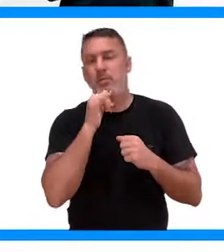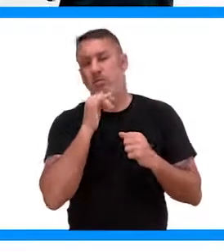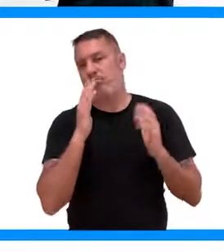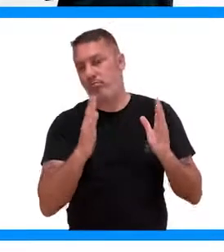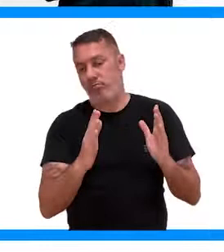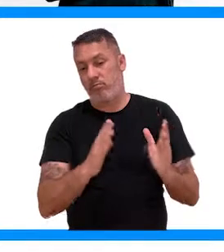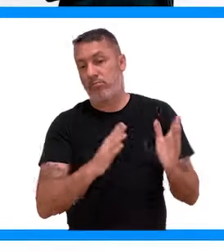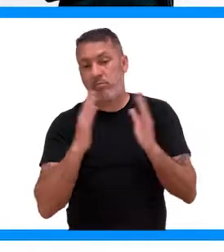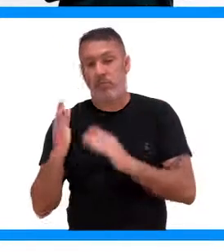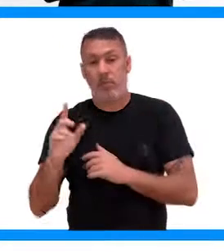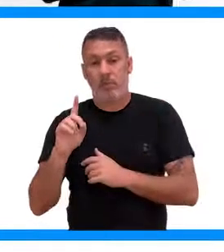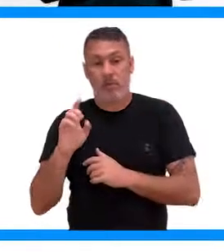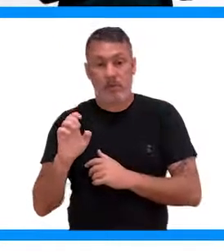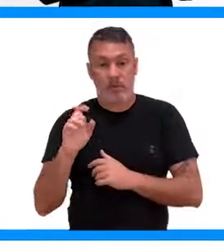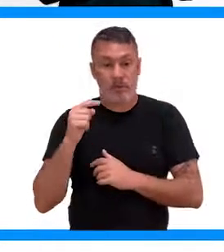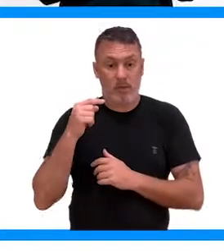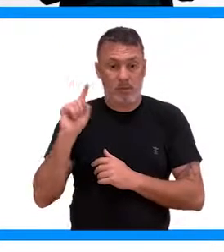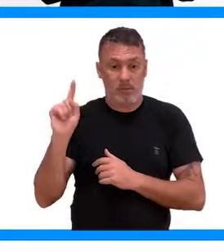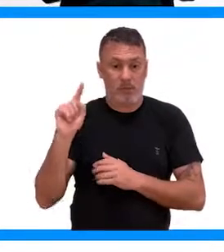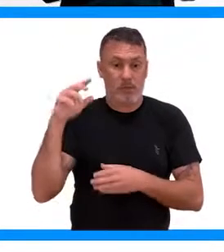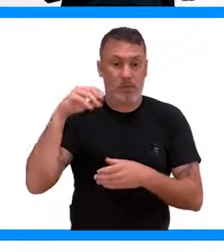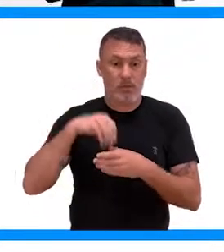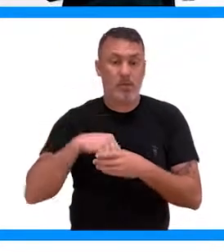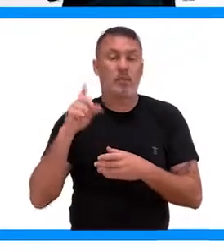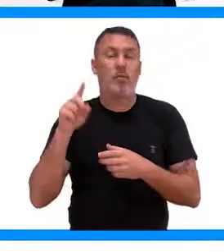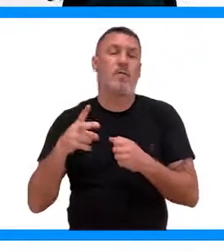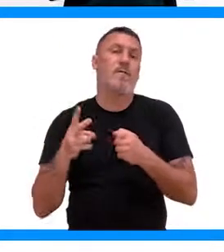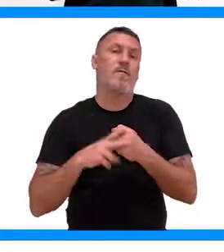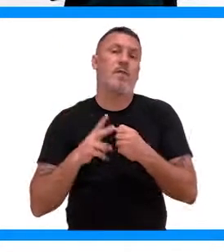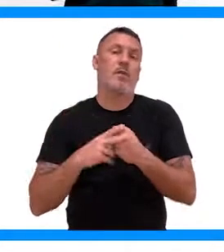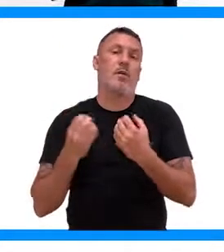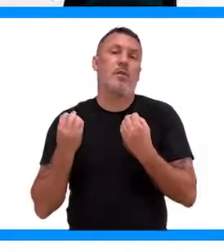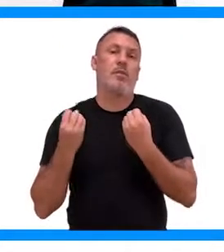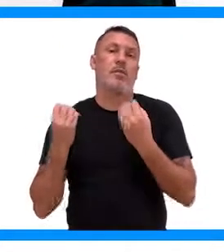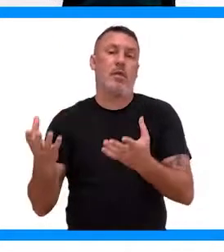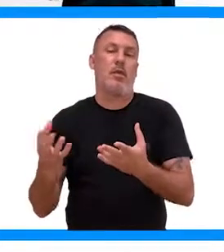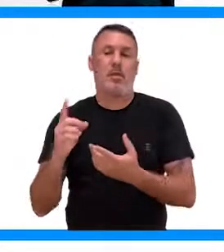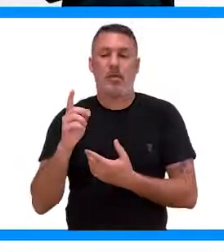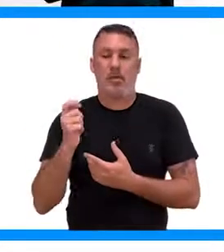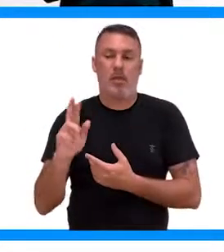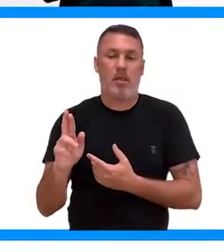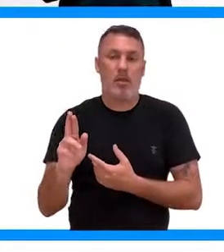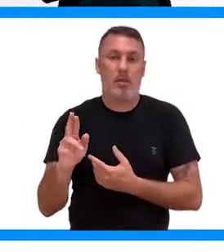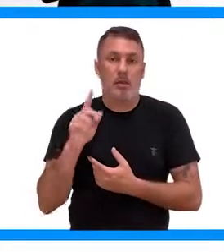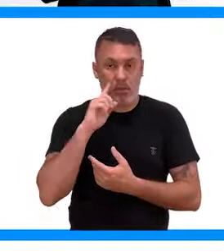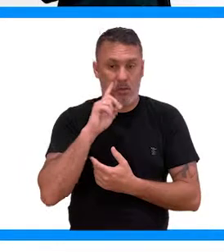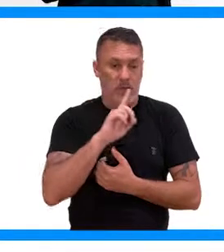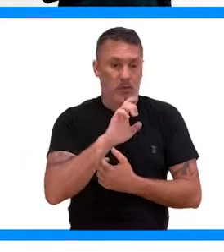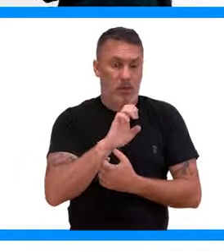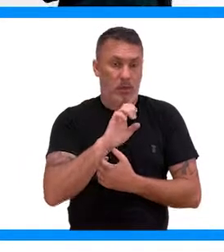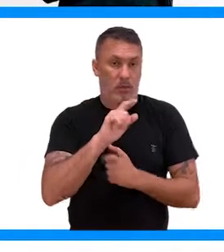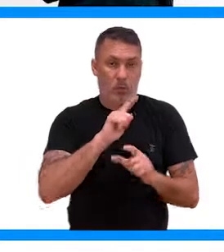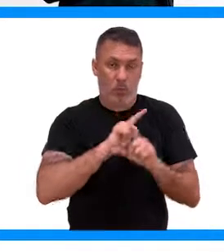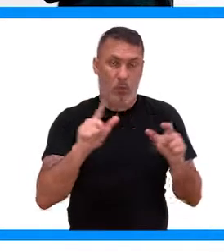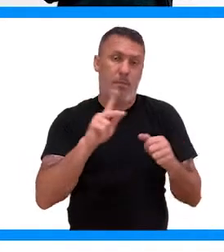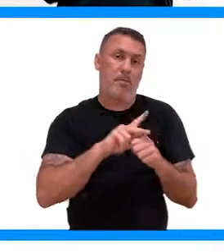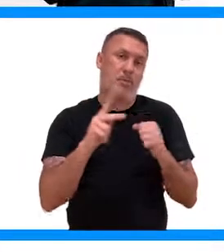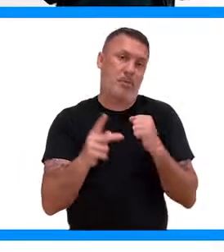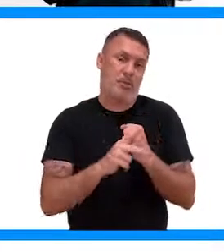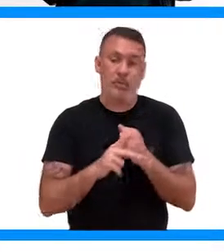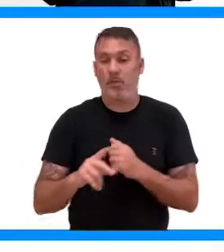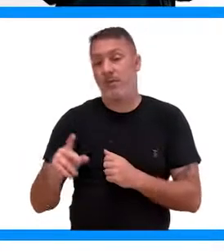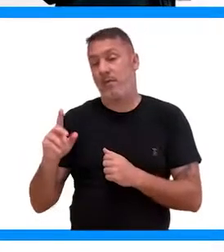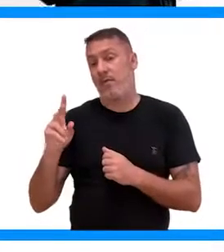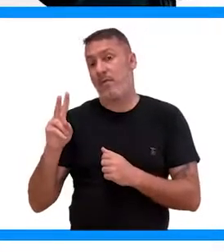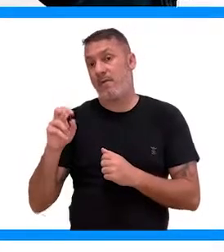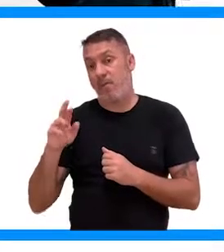preposição, um bolo de chocolate. E del verbo dar. de do verbo dar. Dê mais atenção